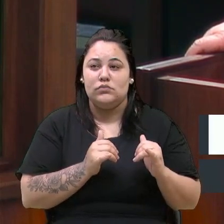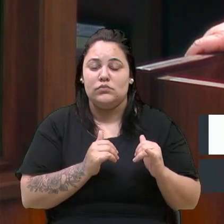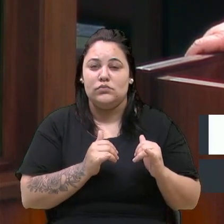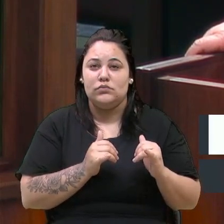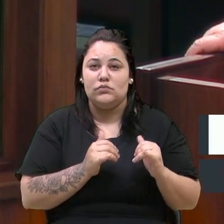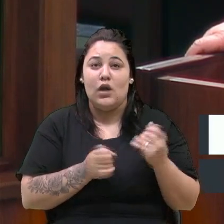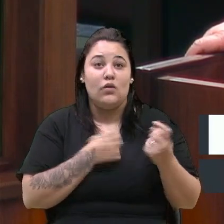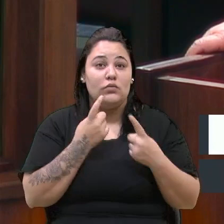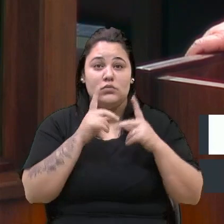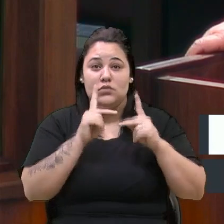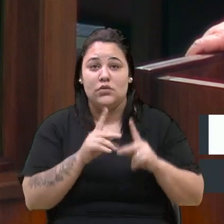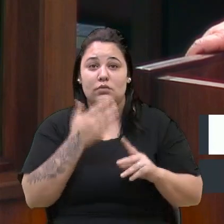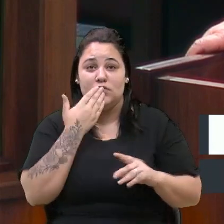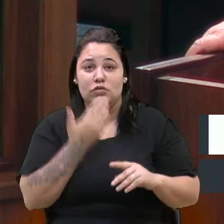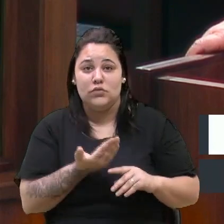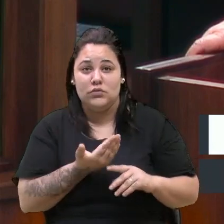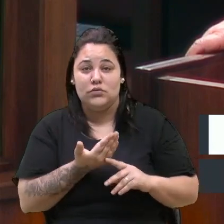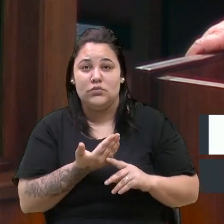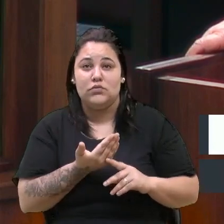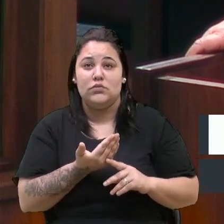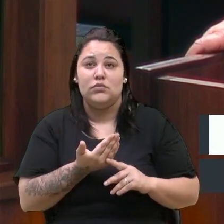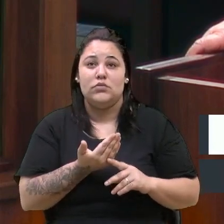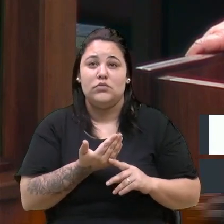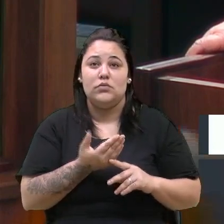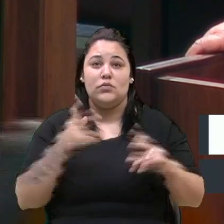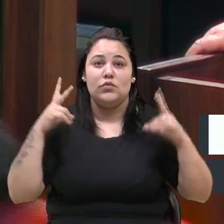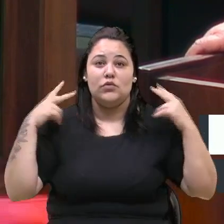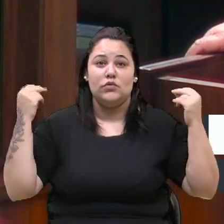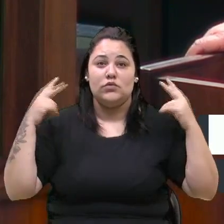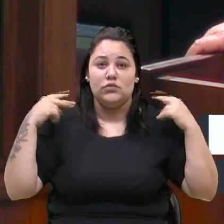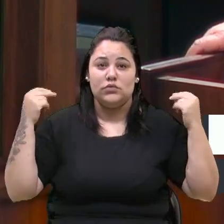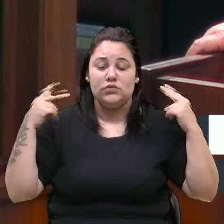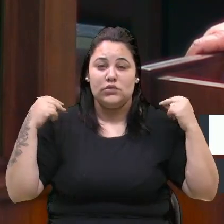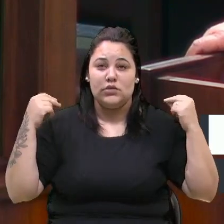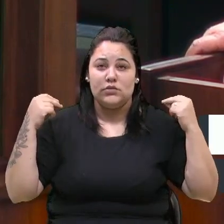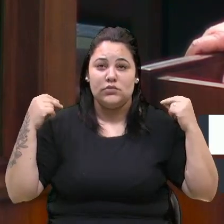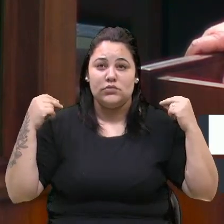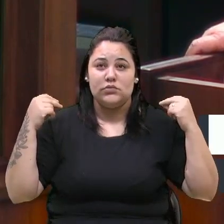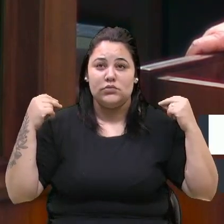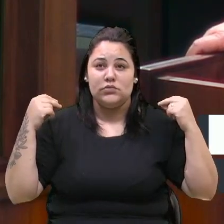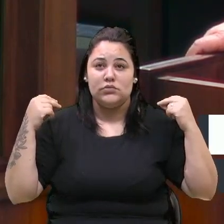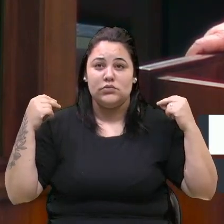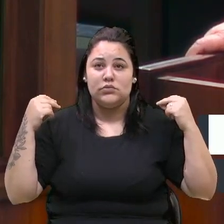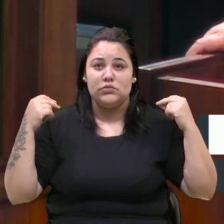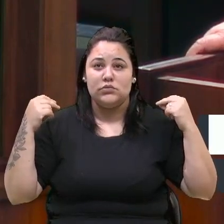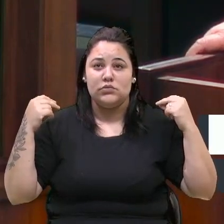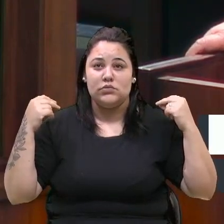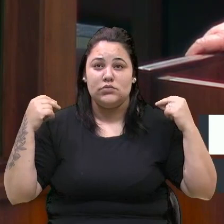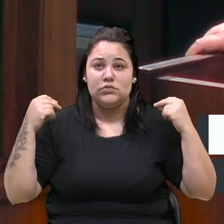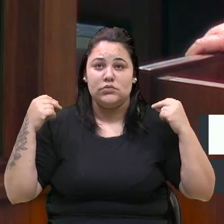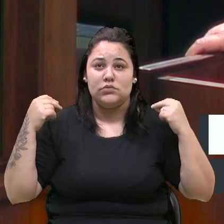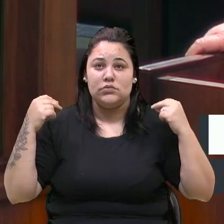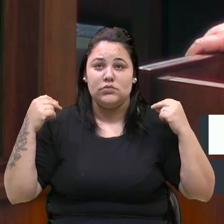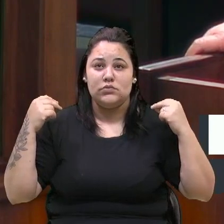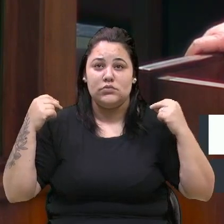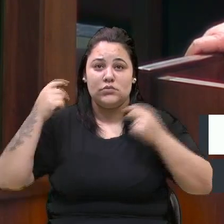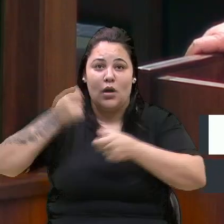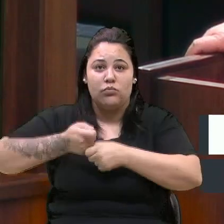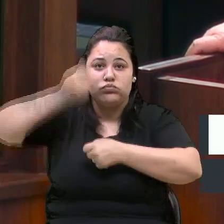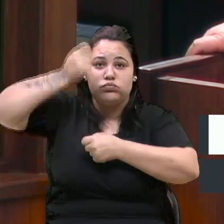algumas pessoas pedindo para o motorista se podia armar o guarda-chuva dentro do ônibus,